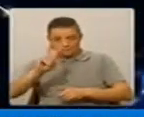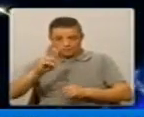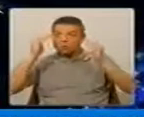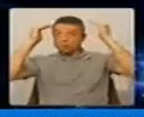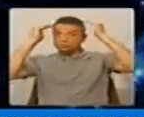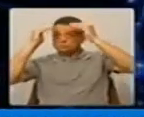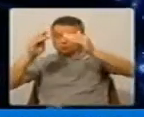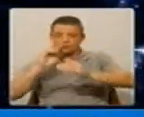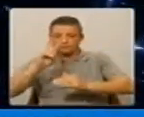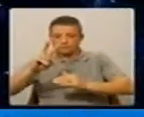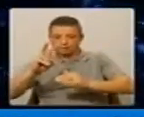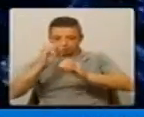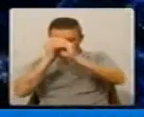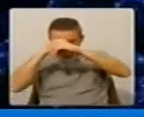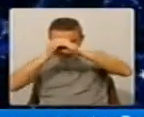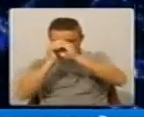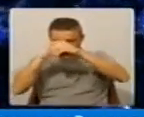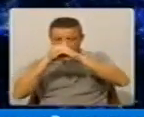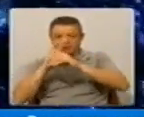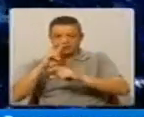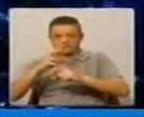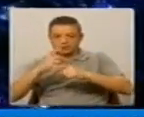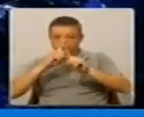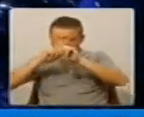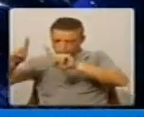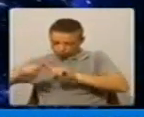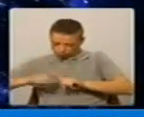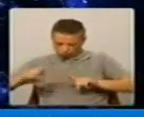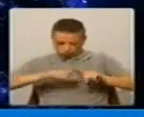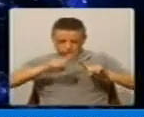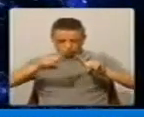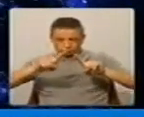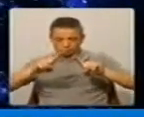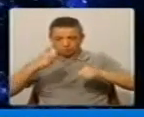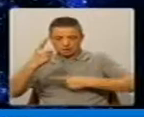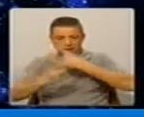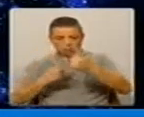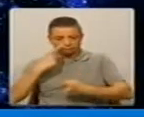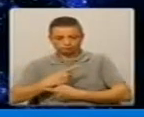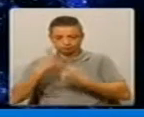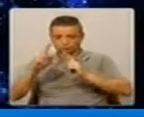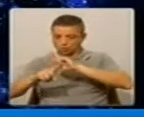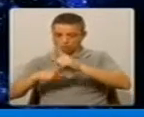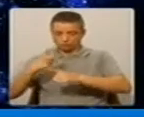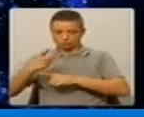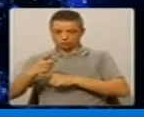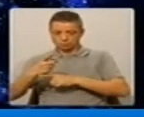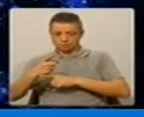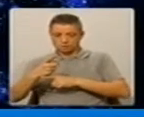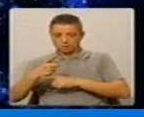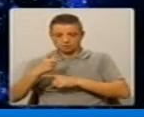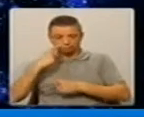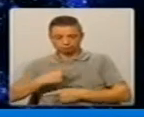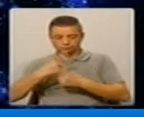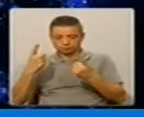céu utilizando radiotelescópios, encontraram toda uma série de sinais misteriosos, uns mais misteriosos que outros. Os mais misteriosos